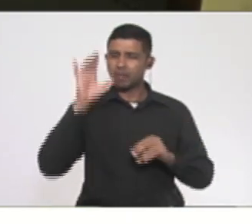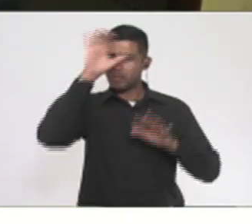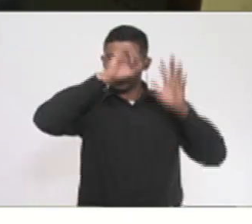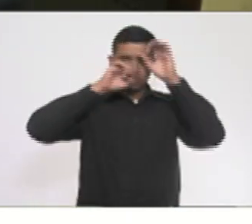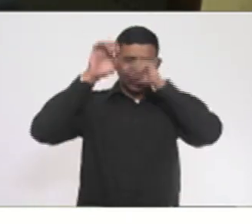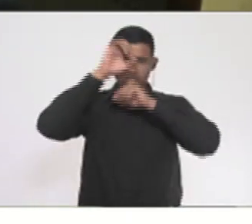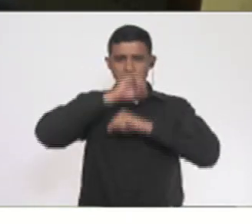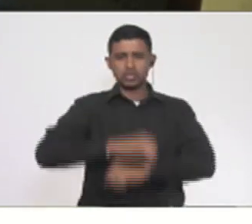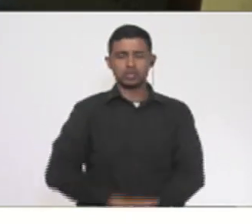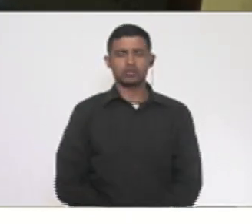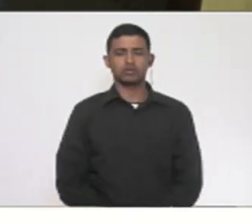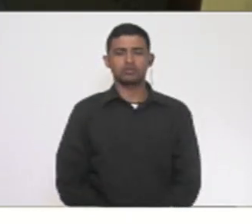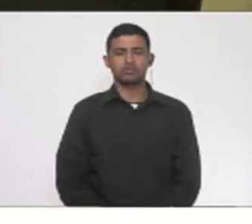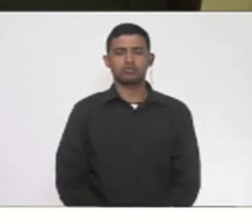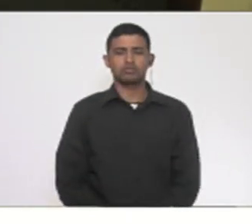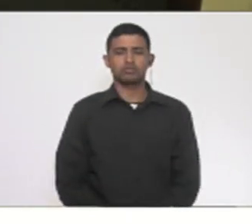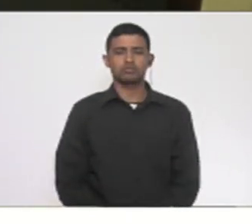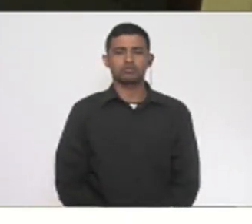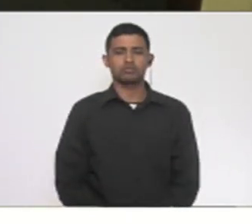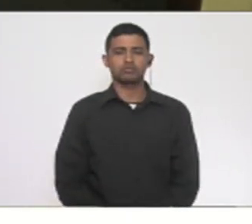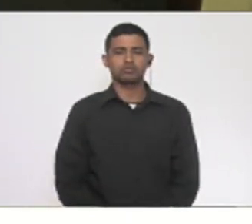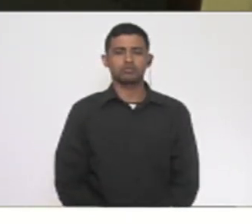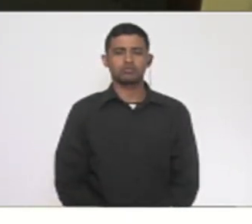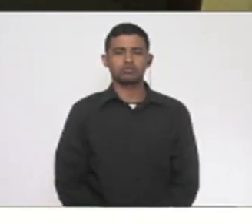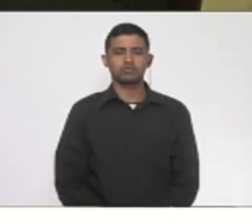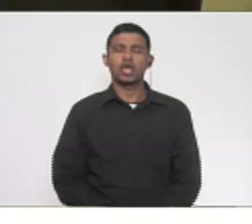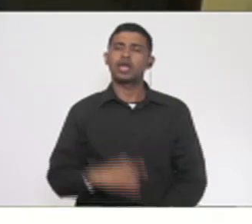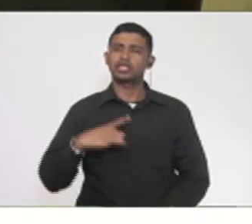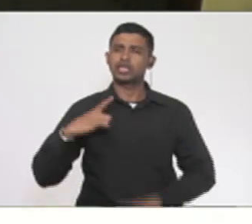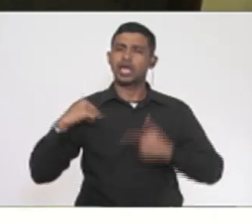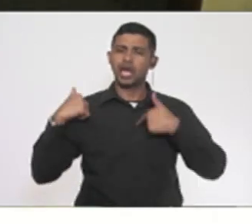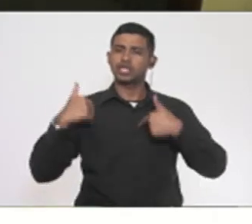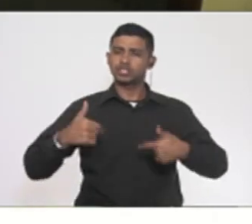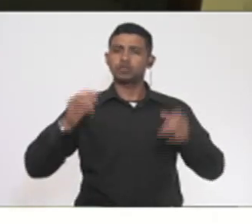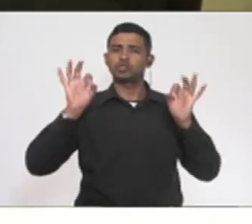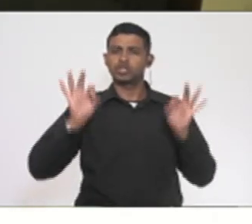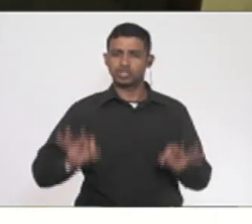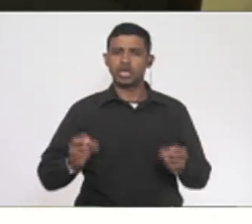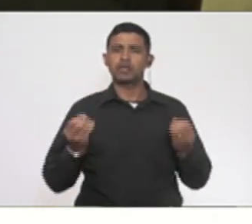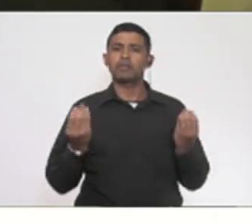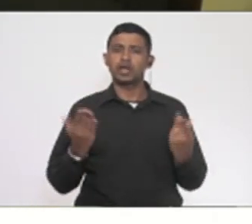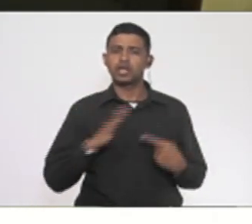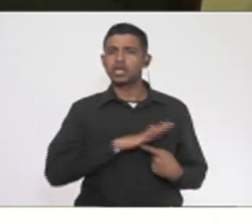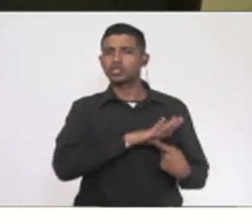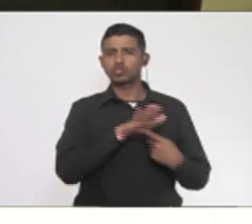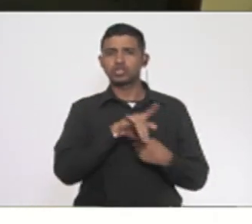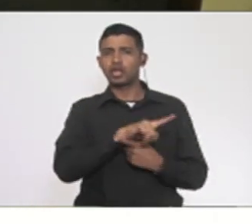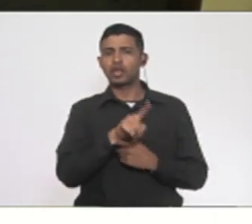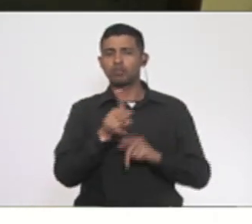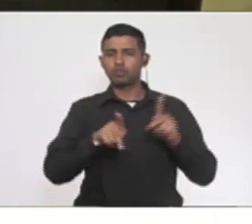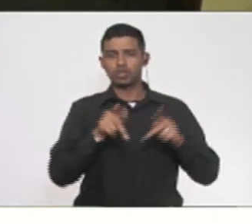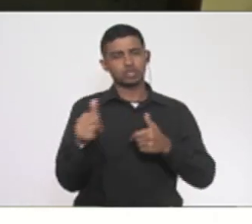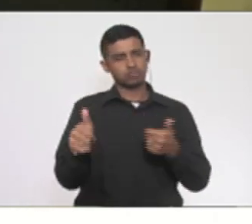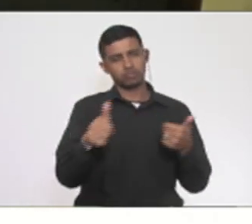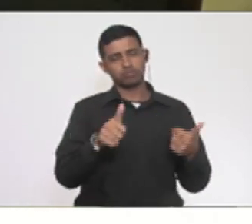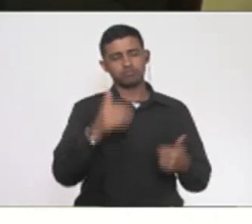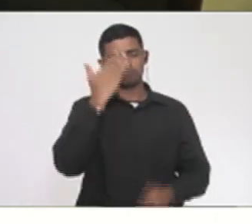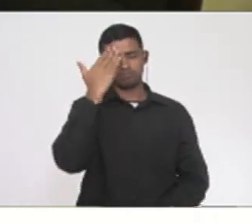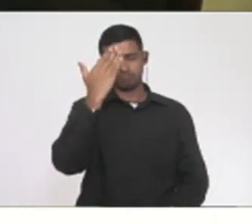realmente, pelo menos aonde nos cabe, né, ter uma ação mais contundente para que a nossa população tenha algum benefício. Muito